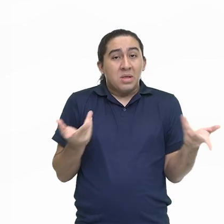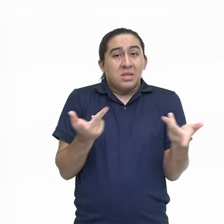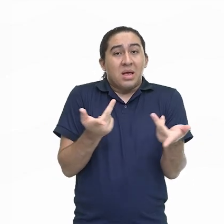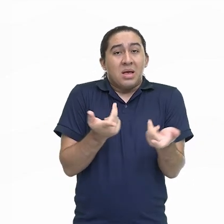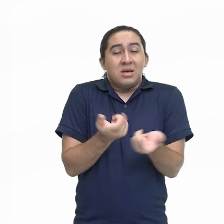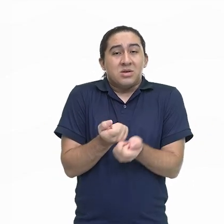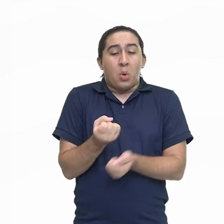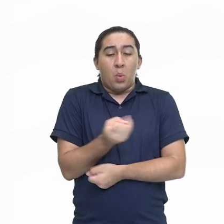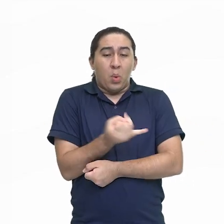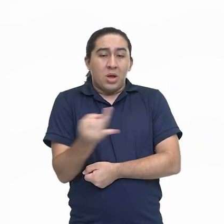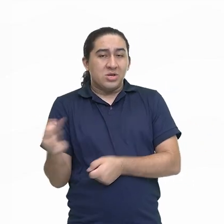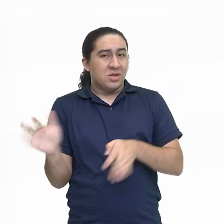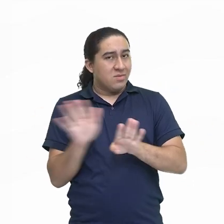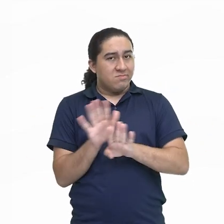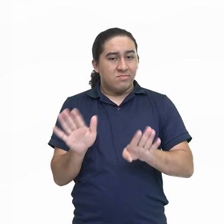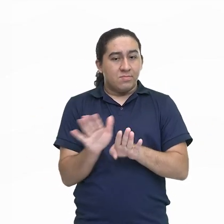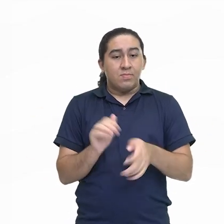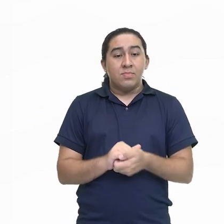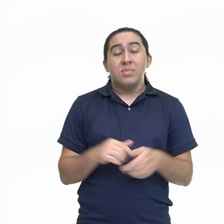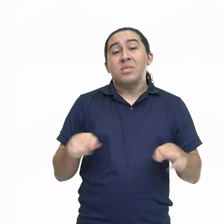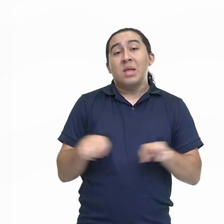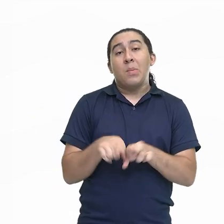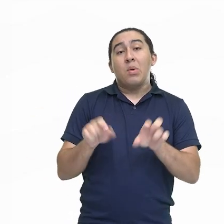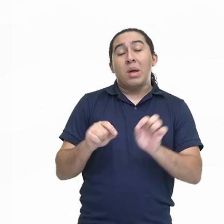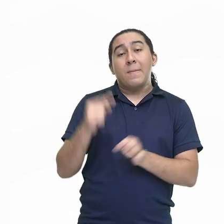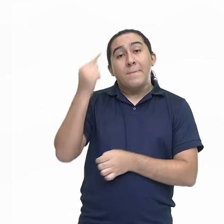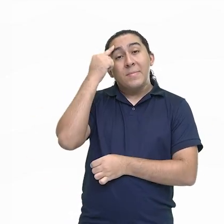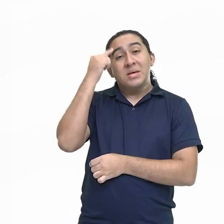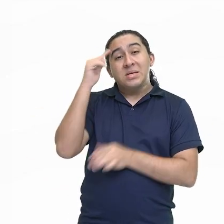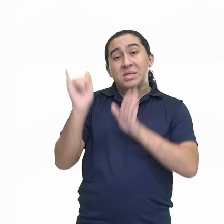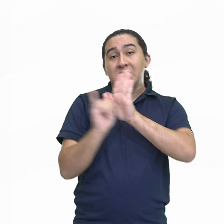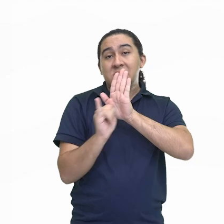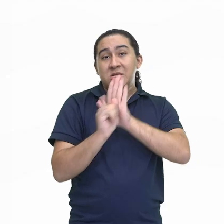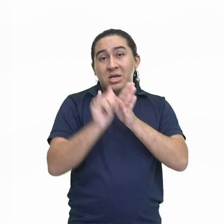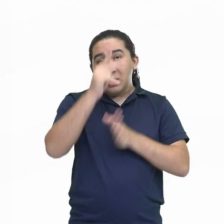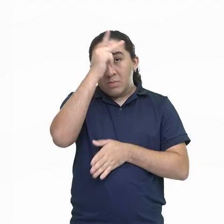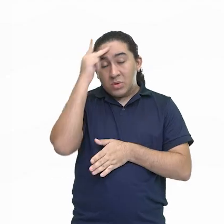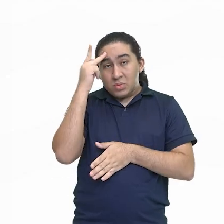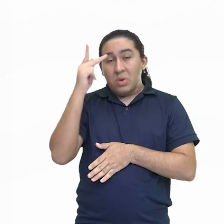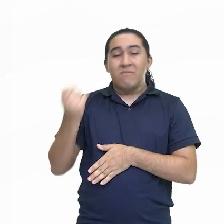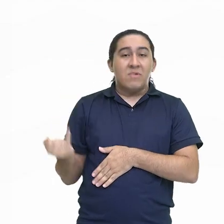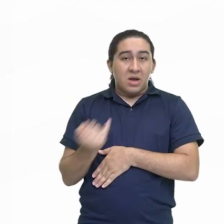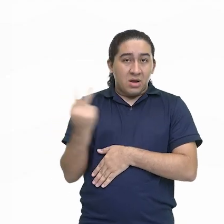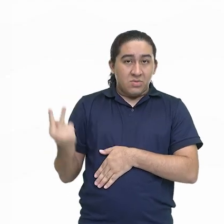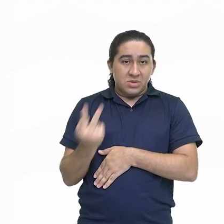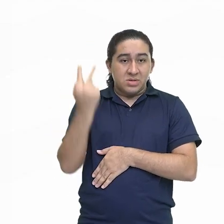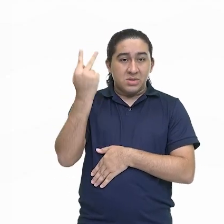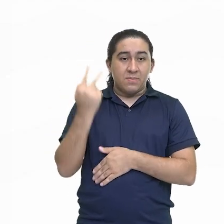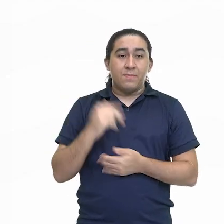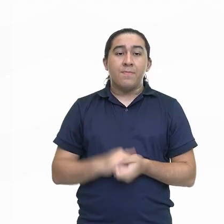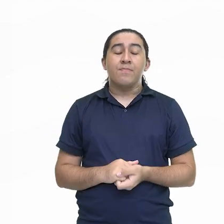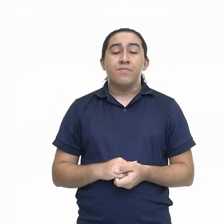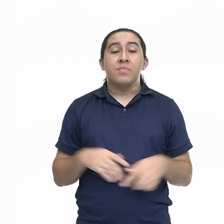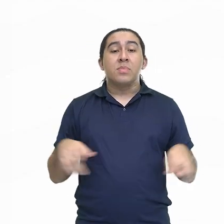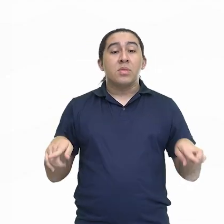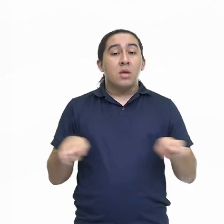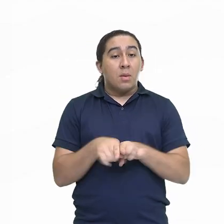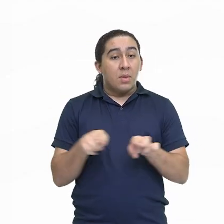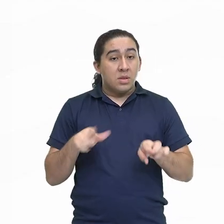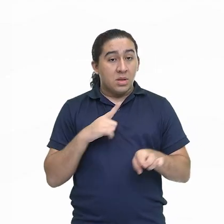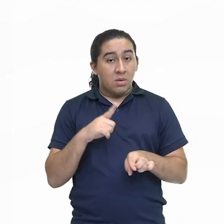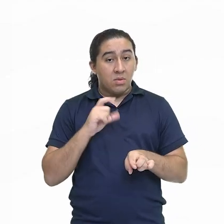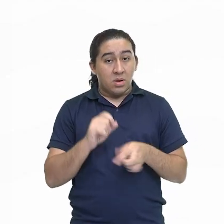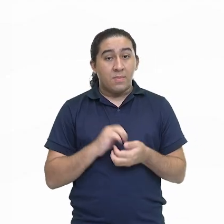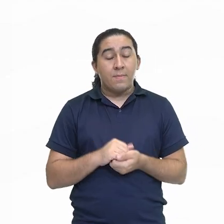a autenticidade, certo? Aí tem a ressignificação das práticas corporais, que nós falamos, para a construção